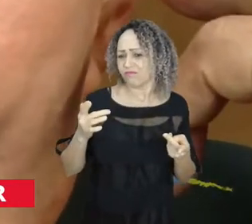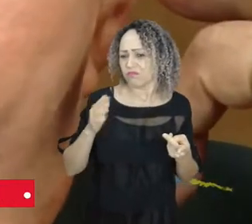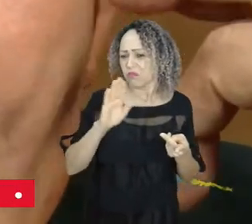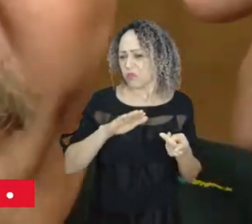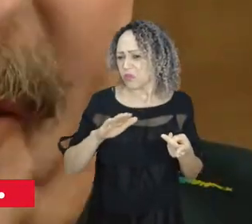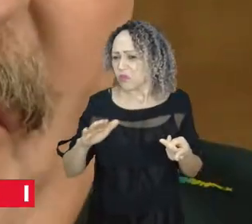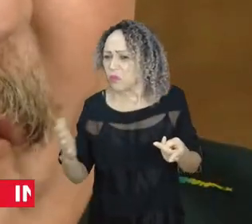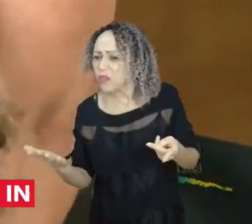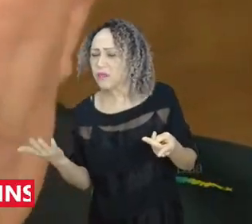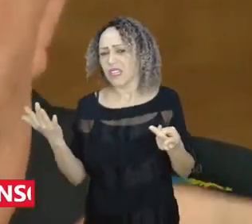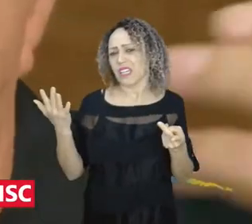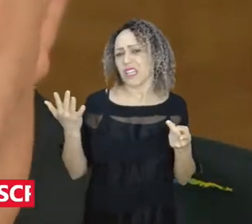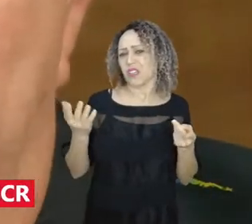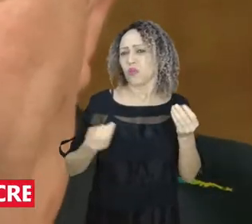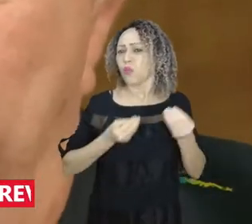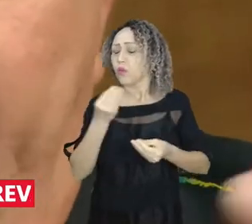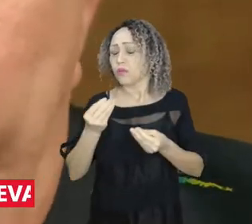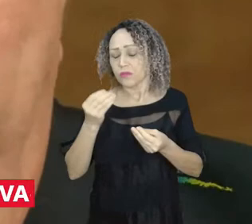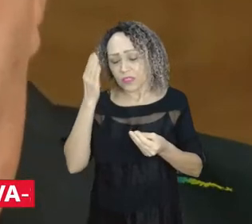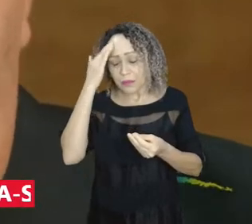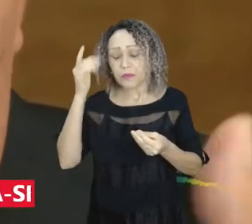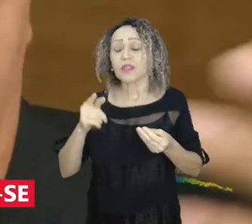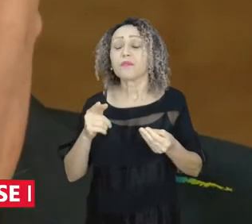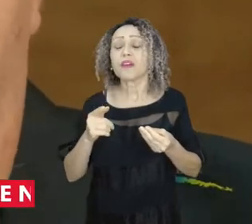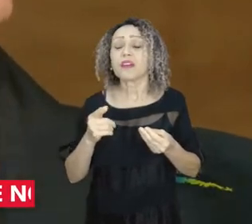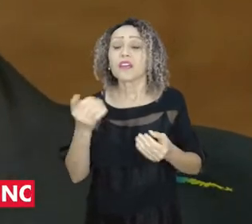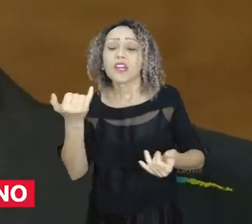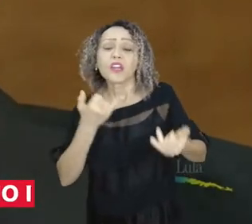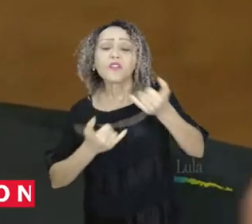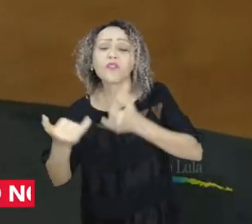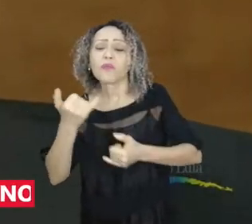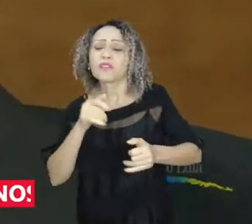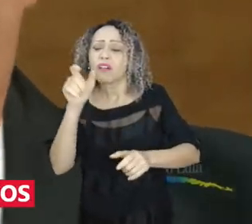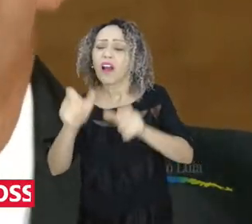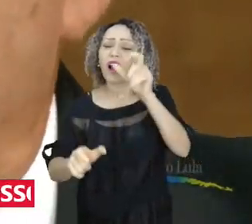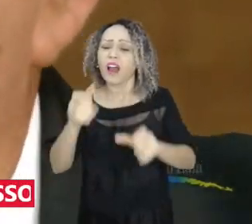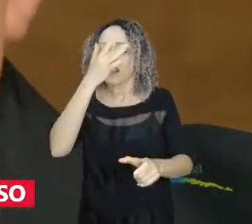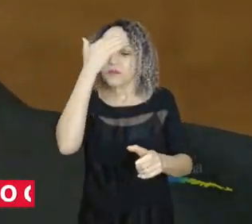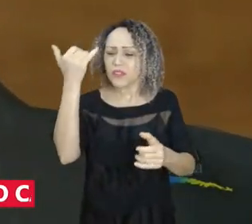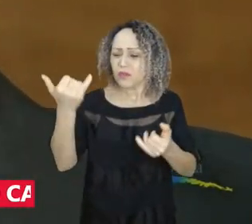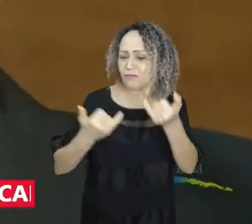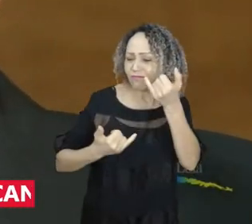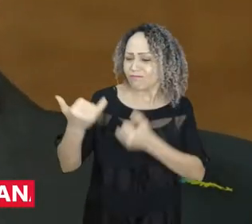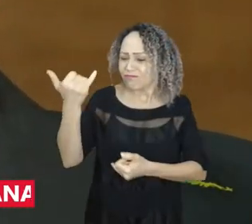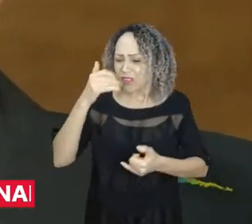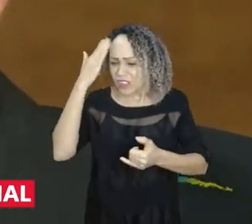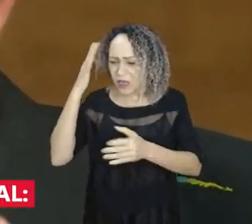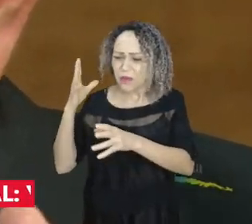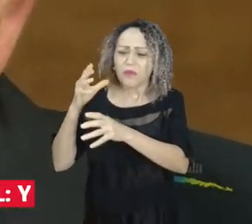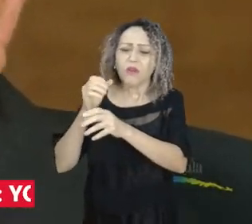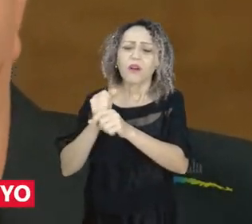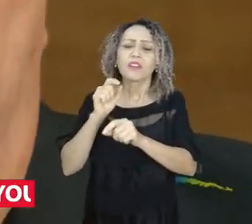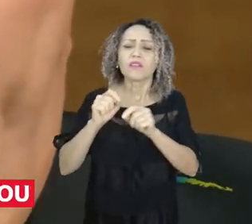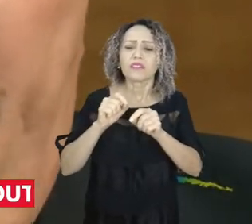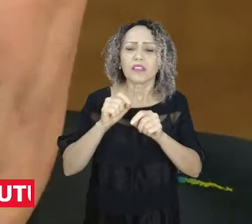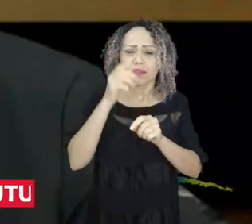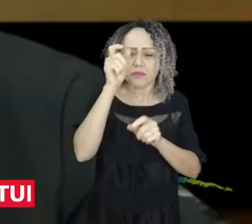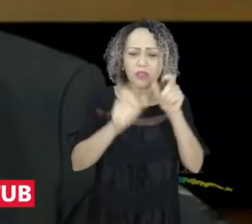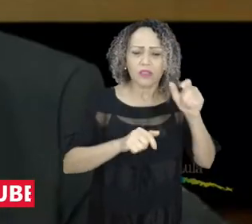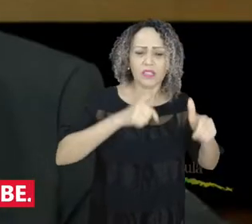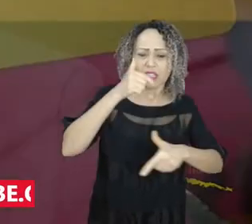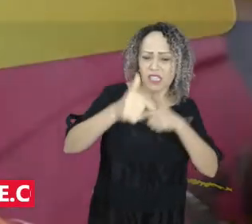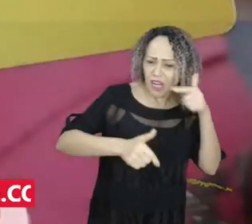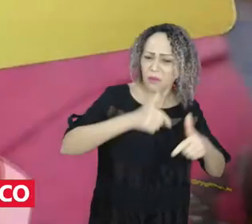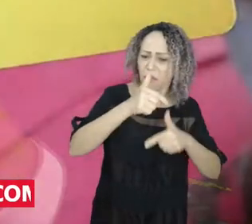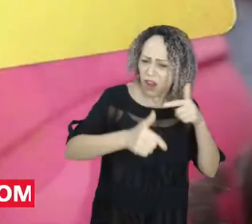mesmo tempo, a gente tem informações da renda per capita das pessoas, se trabalha, se perdeu emprego, se voltou para o emprego. A gente tem todas as informações.